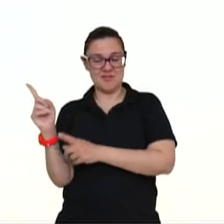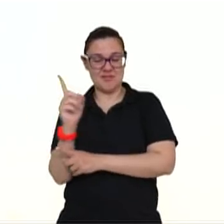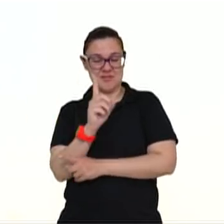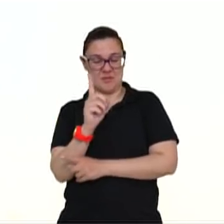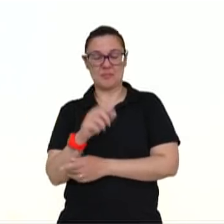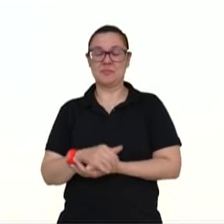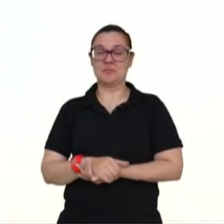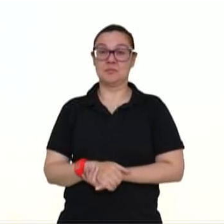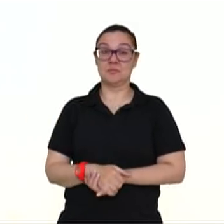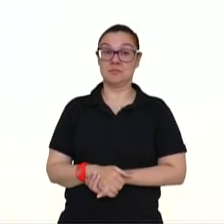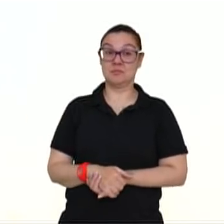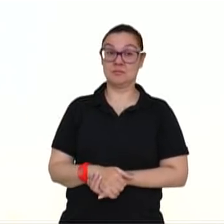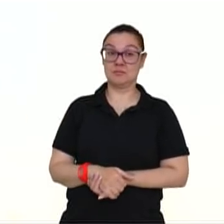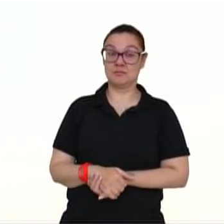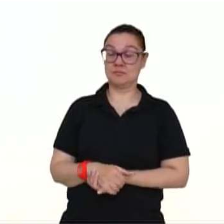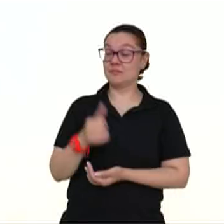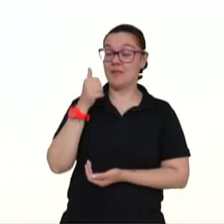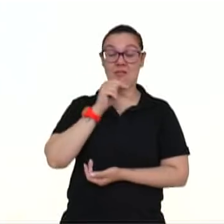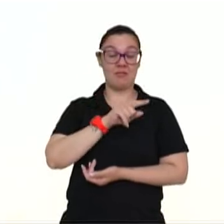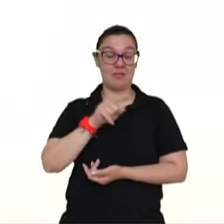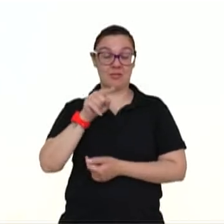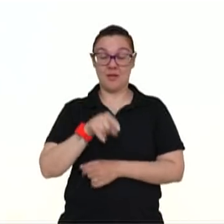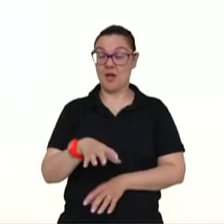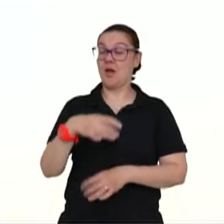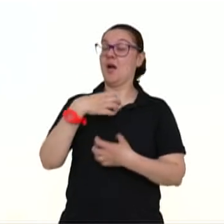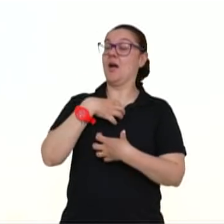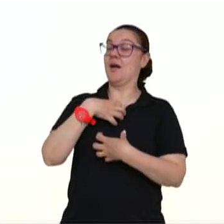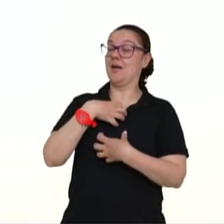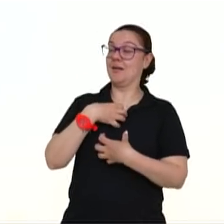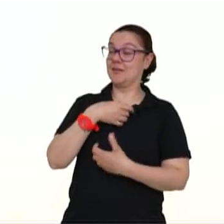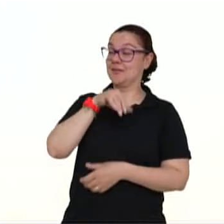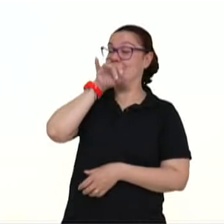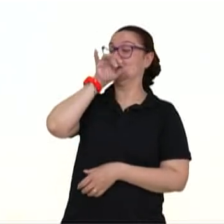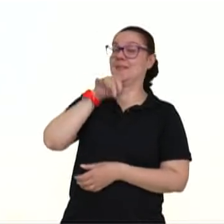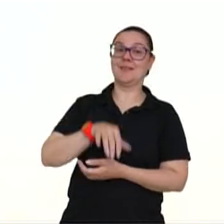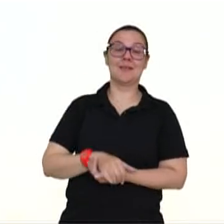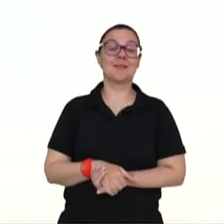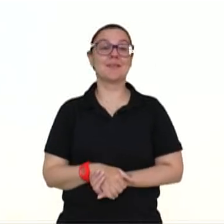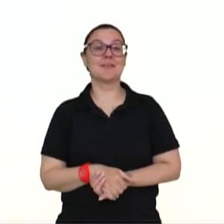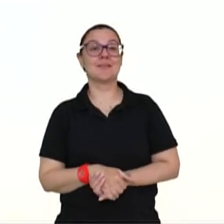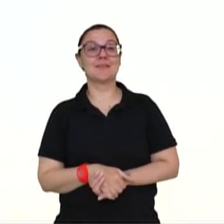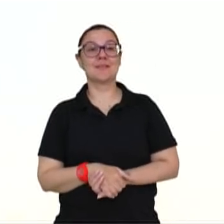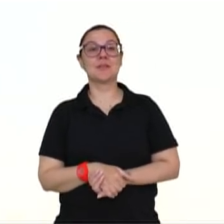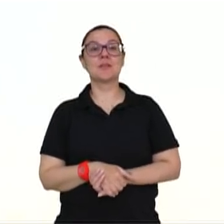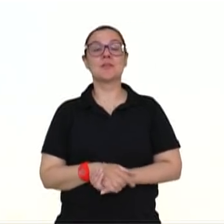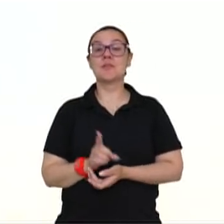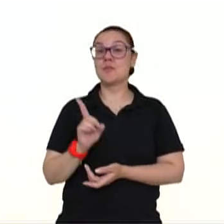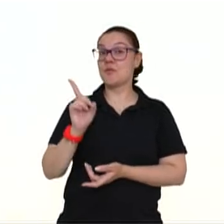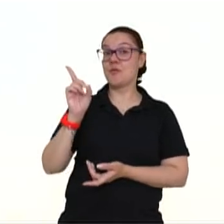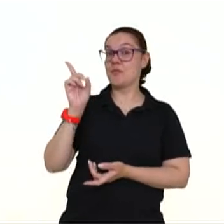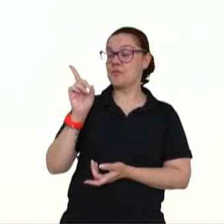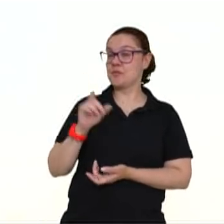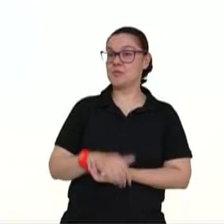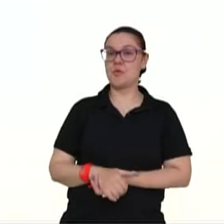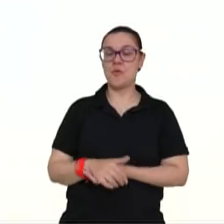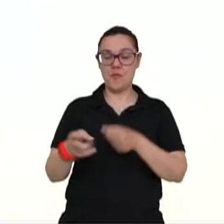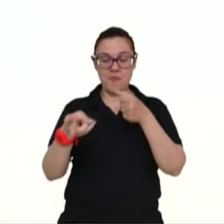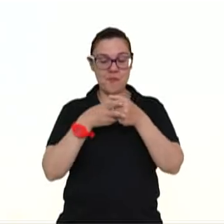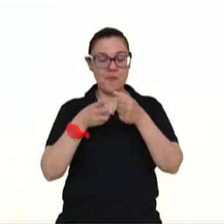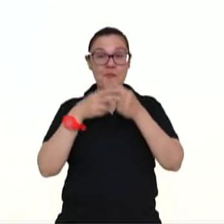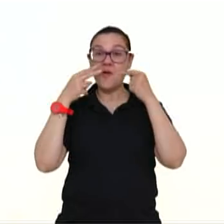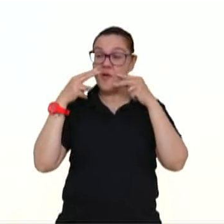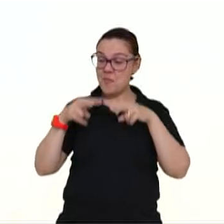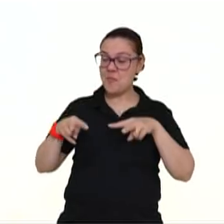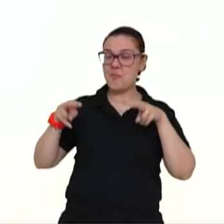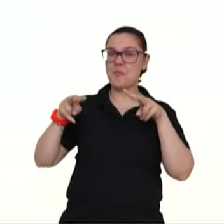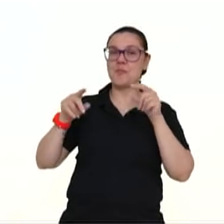aqui? Elas não resistem à minha cantada. Vamos lá? O verbo ver no